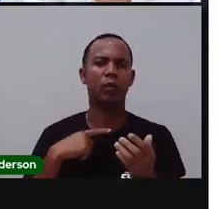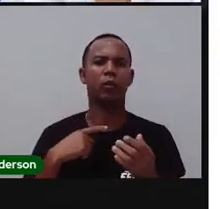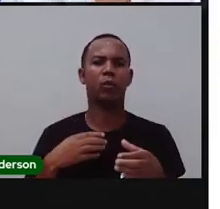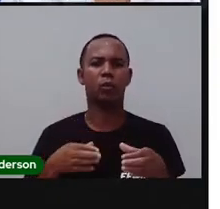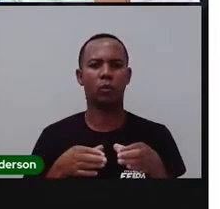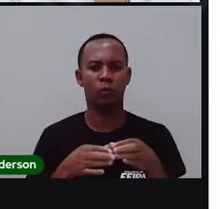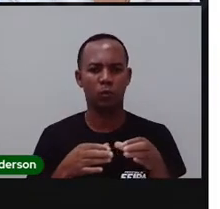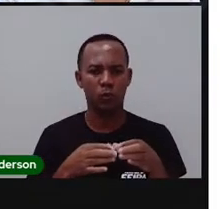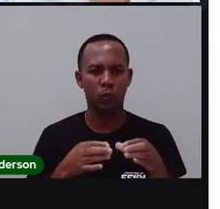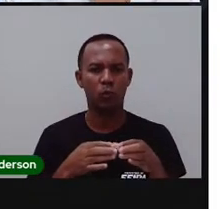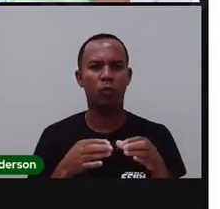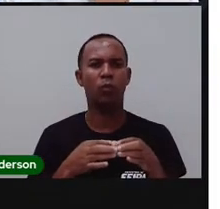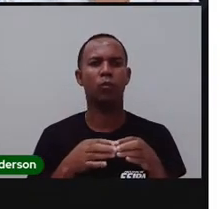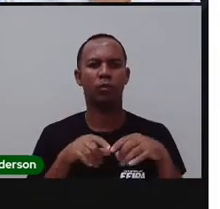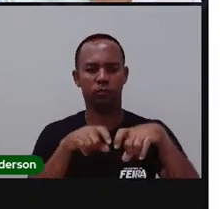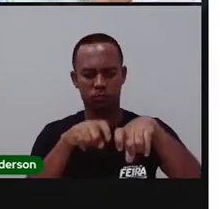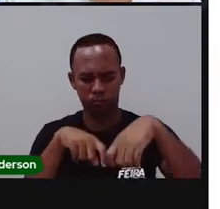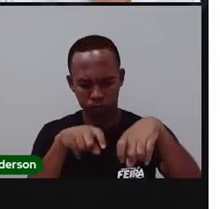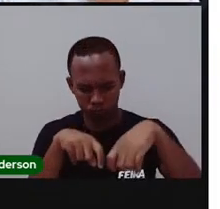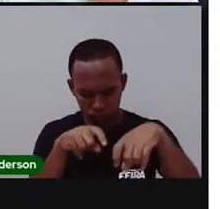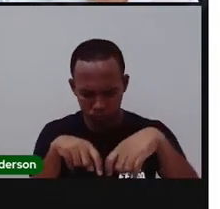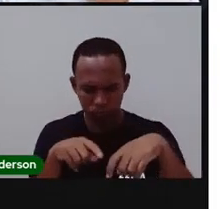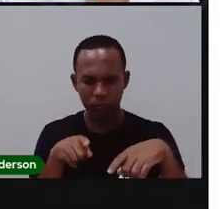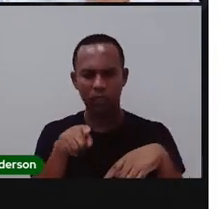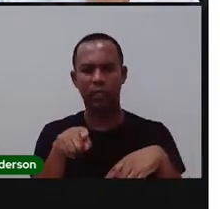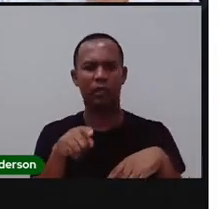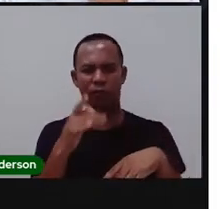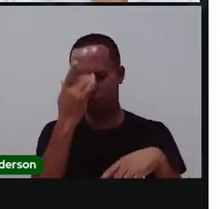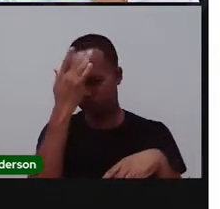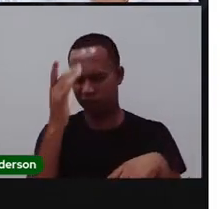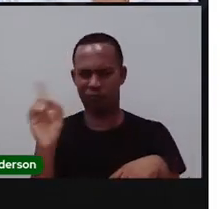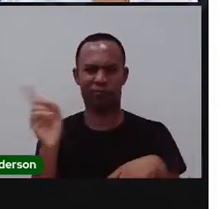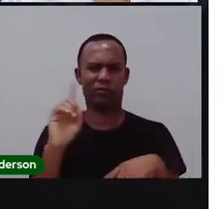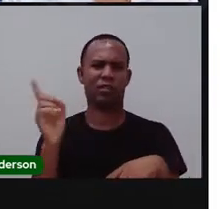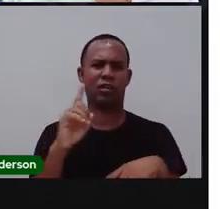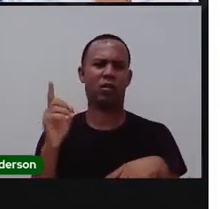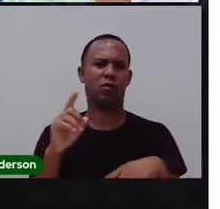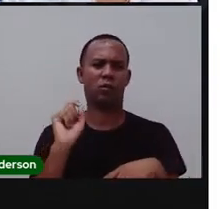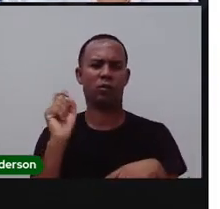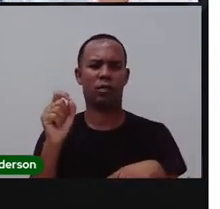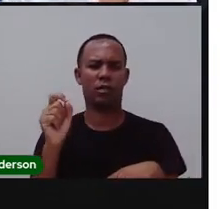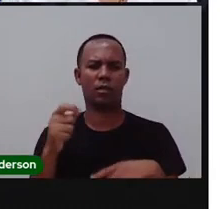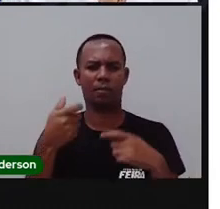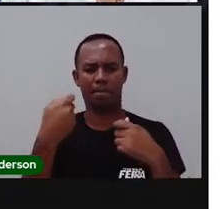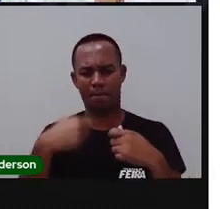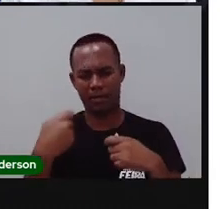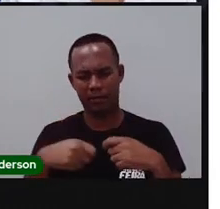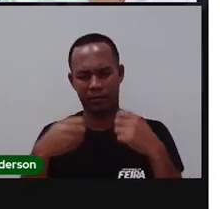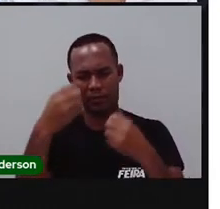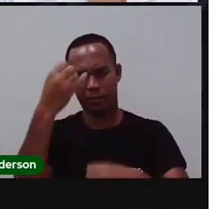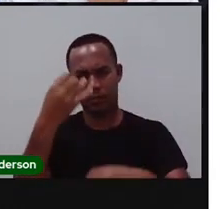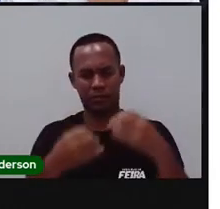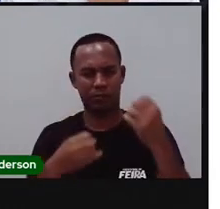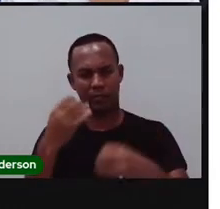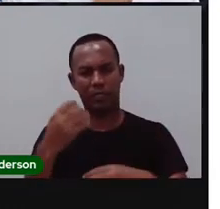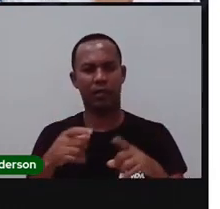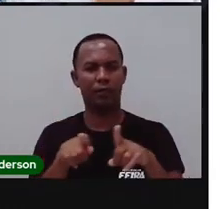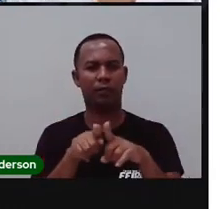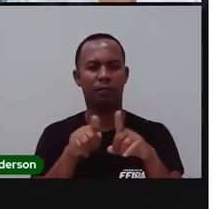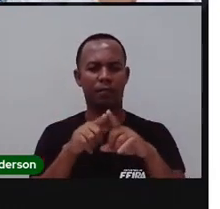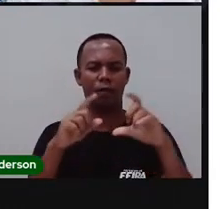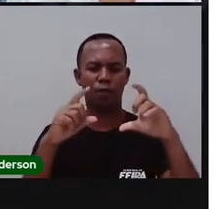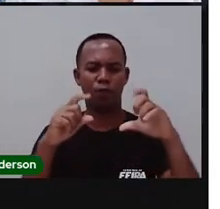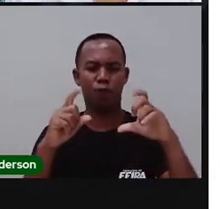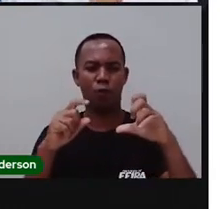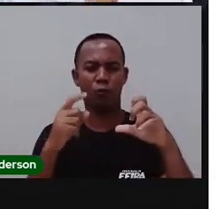passando por isso, não está fácil, ou está tranquilo, está da mesma maneira, coloque no papel, e mandem um pouco para a gente. A